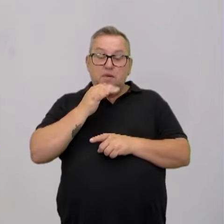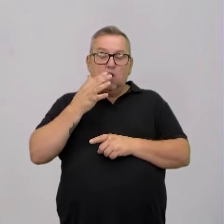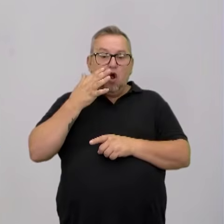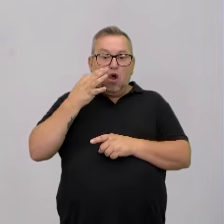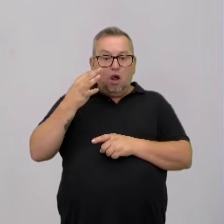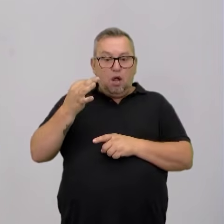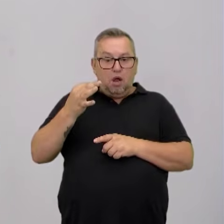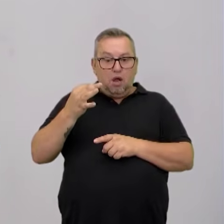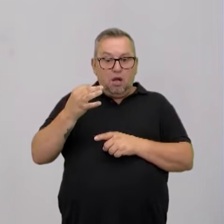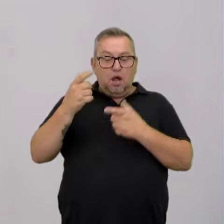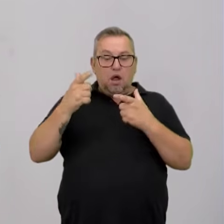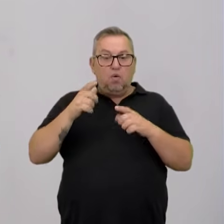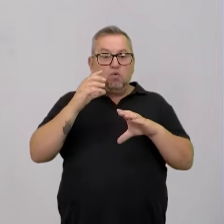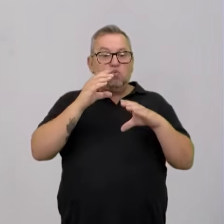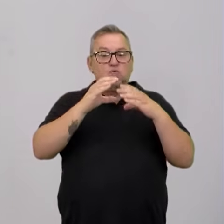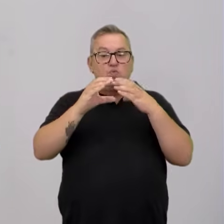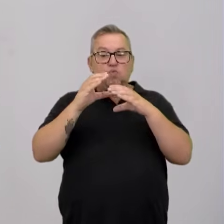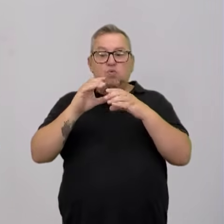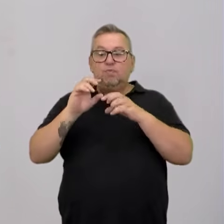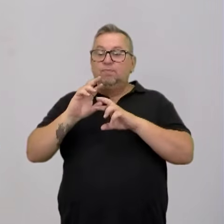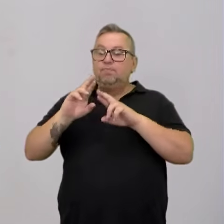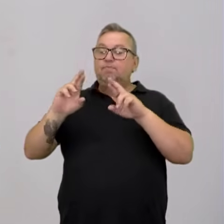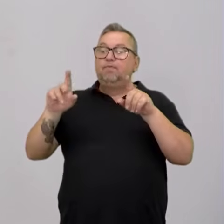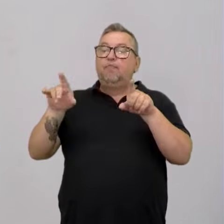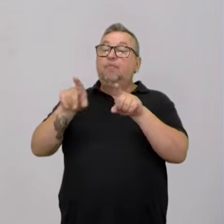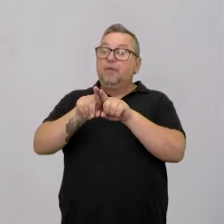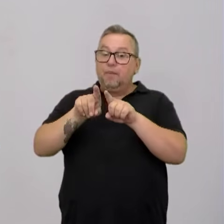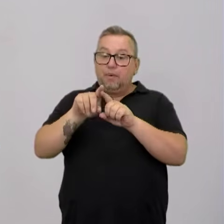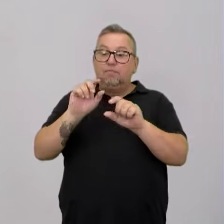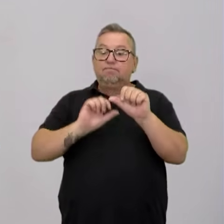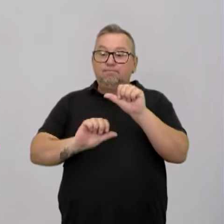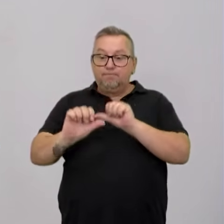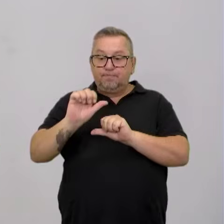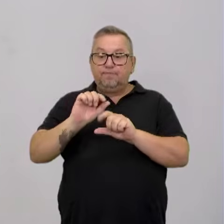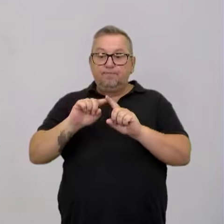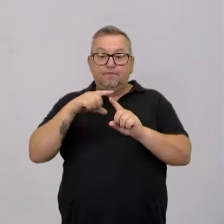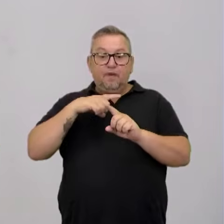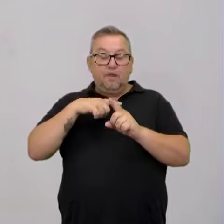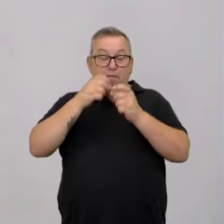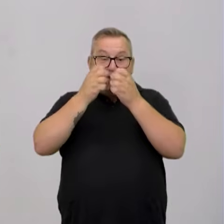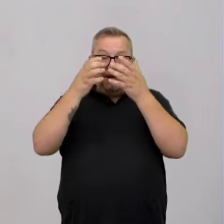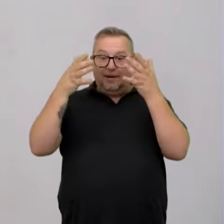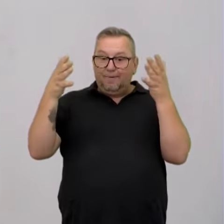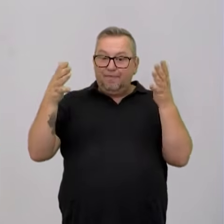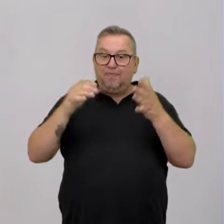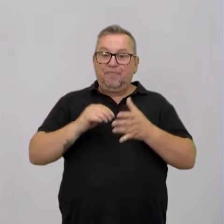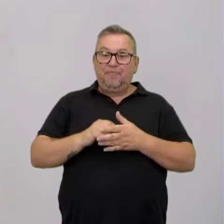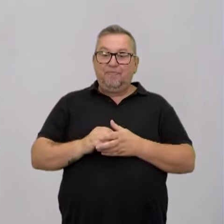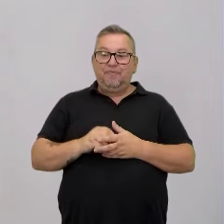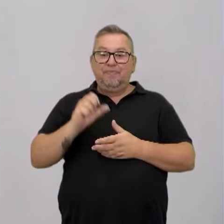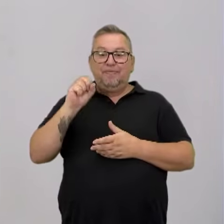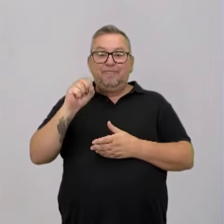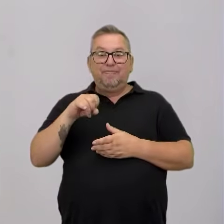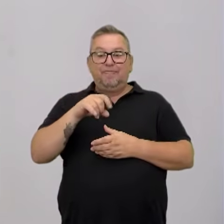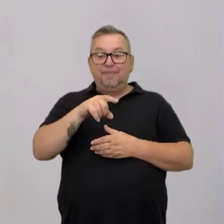observarem, assim, canais de comunicação diferentes, que também essa mudança vai ser bem clara, tá? Então, se